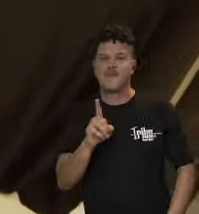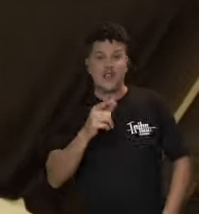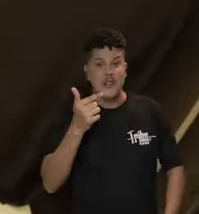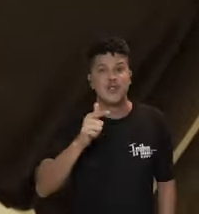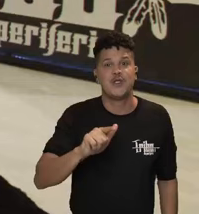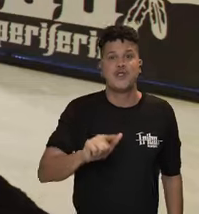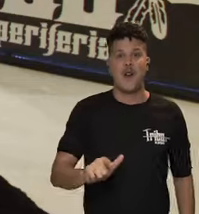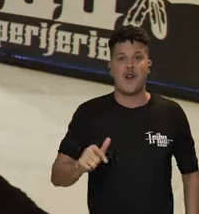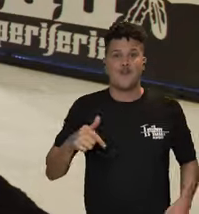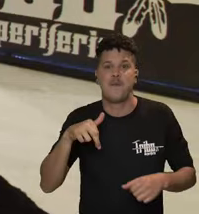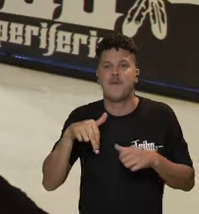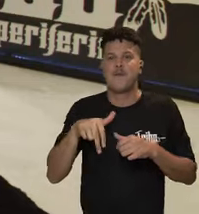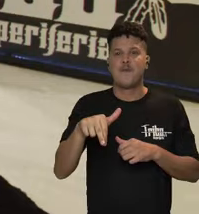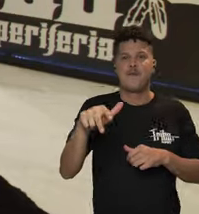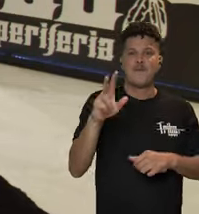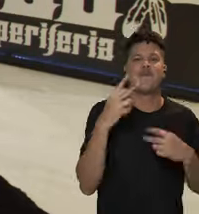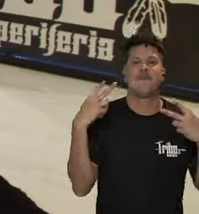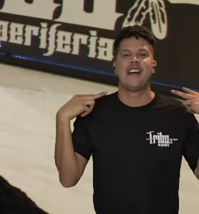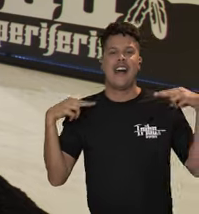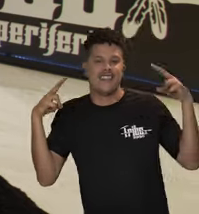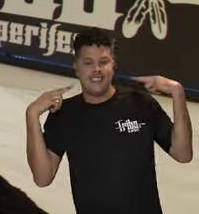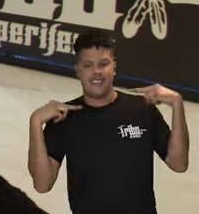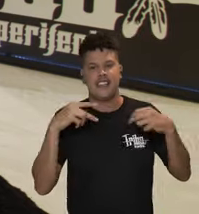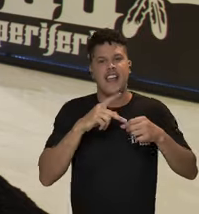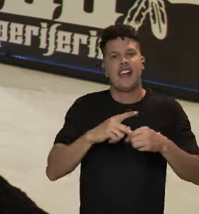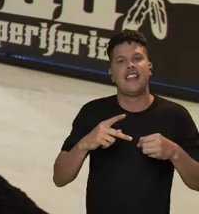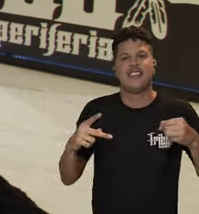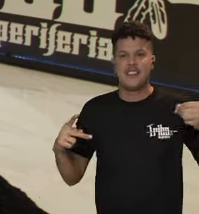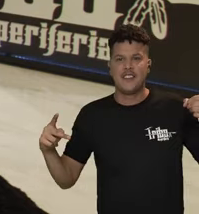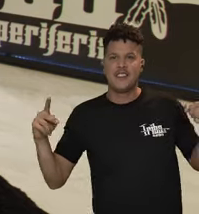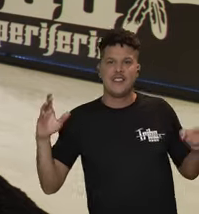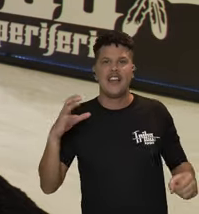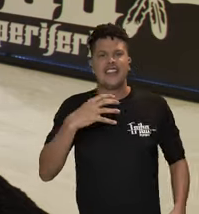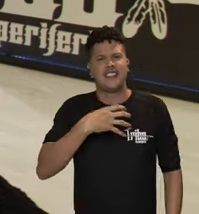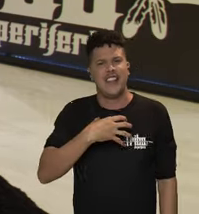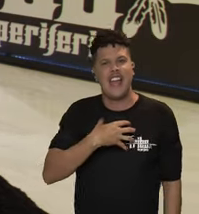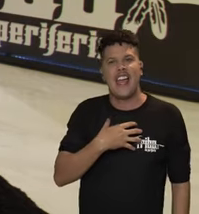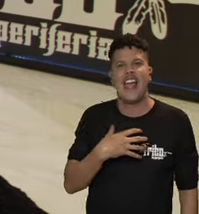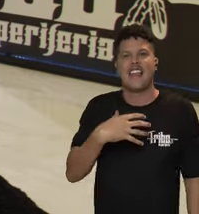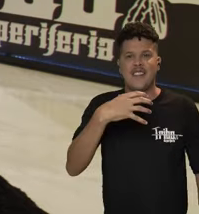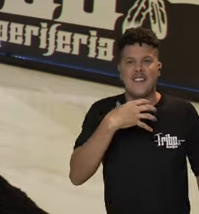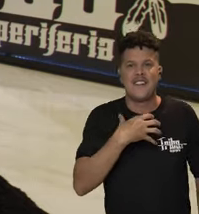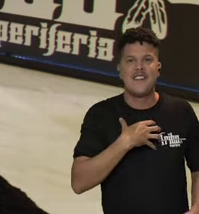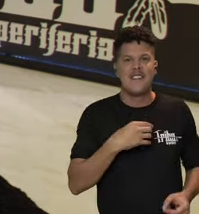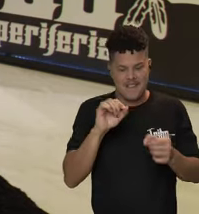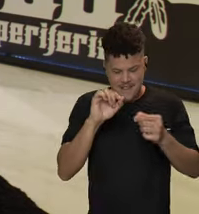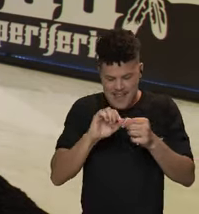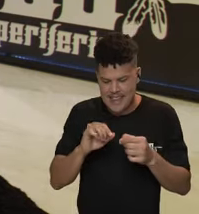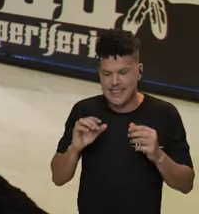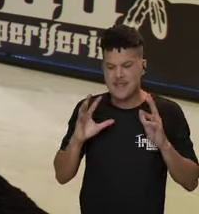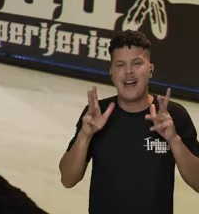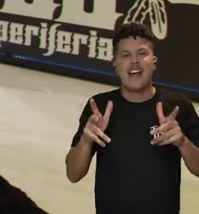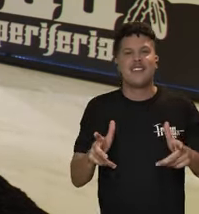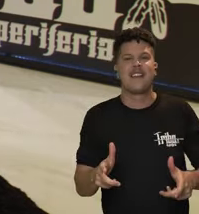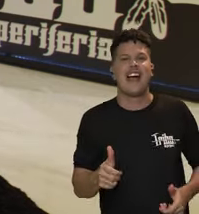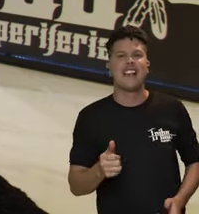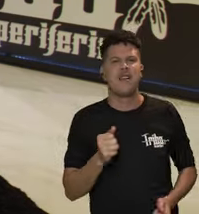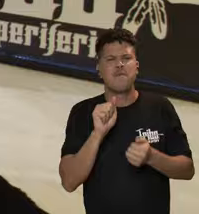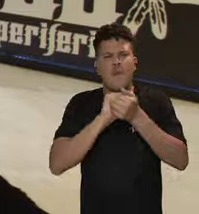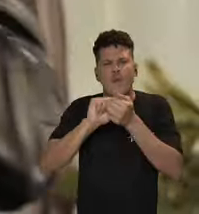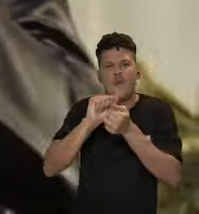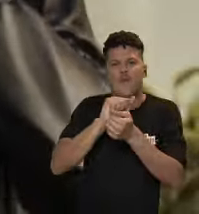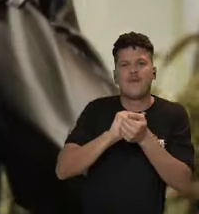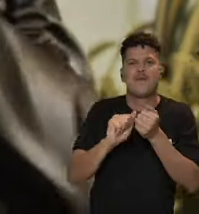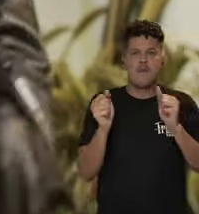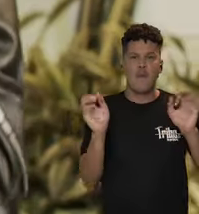uma vez de rolê na quebrada. Jeito de quem aprontou na madrugada. E foi! Beijou ninguém, mas tá